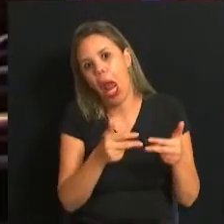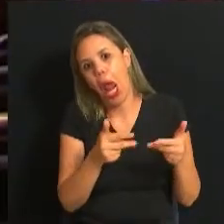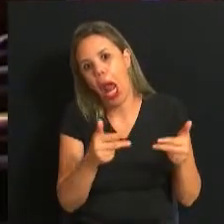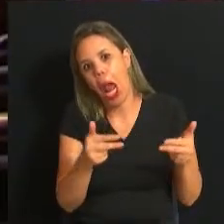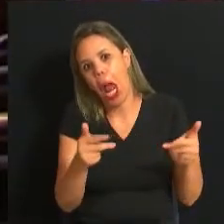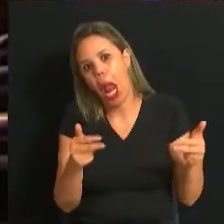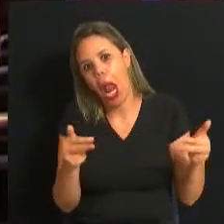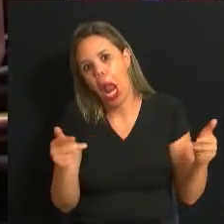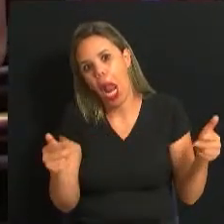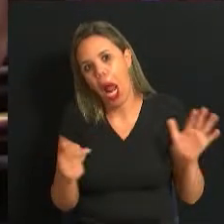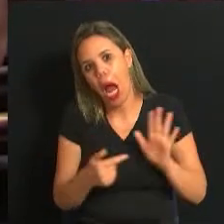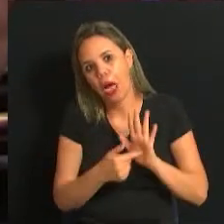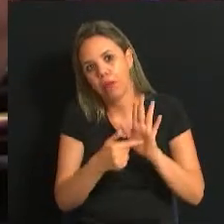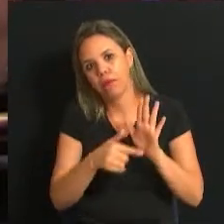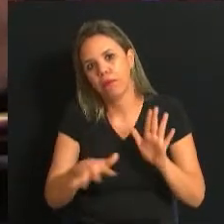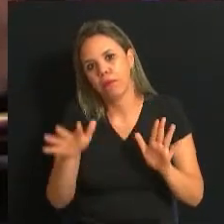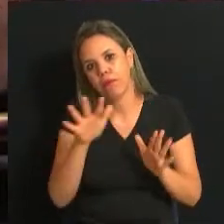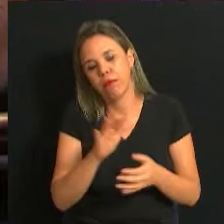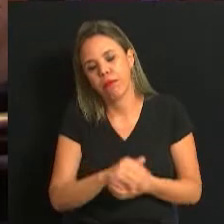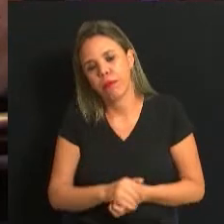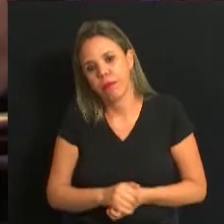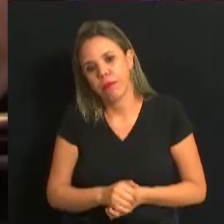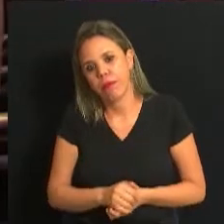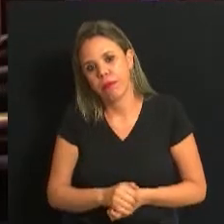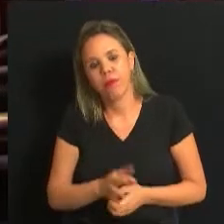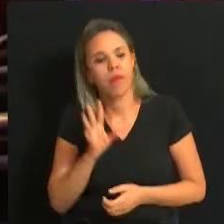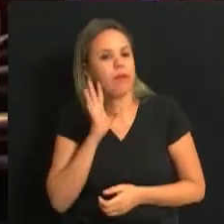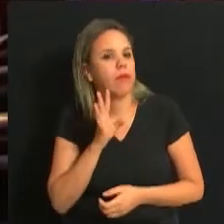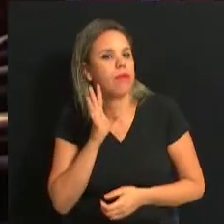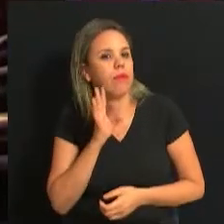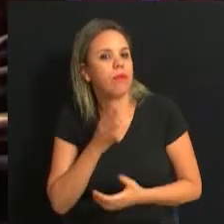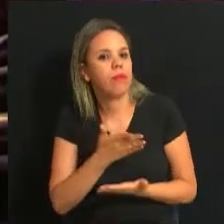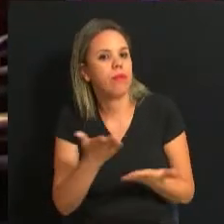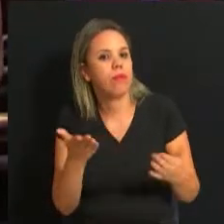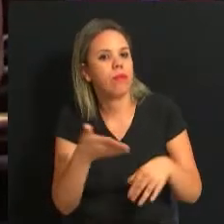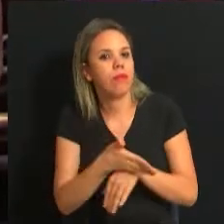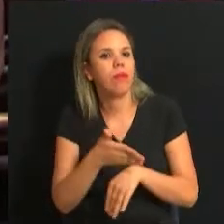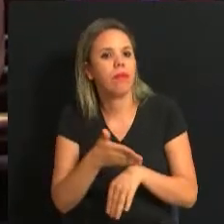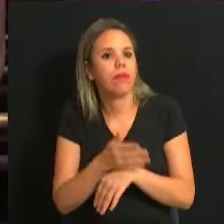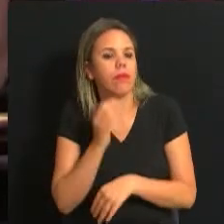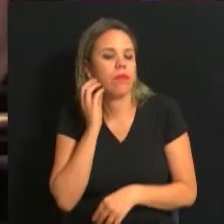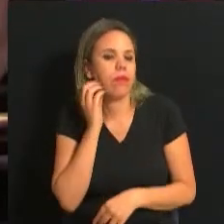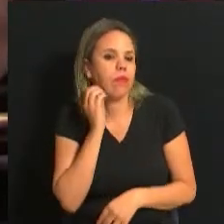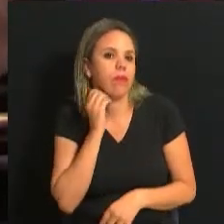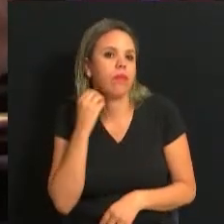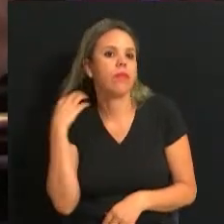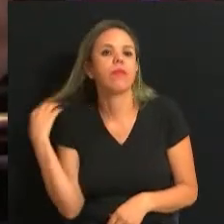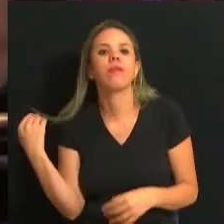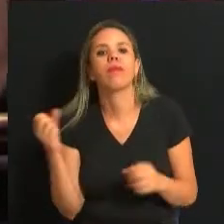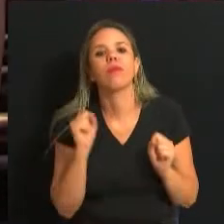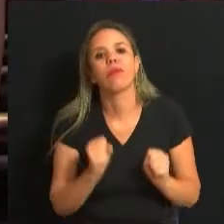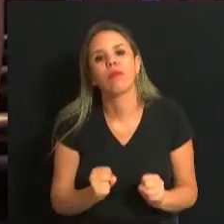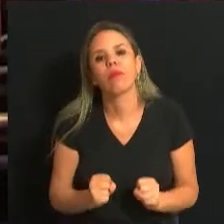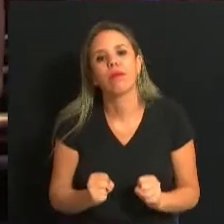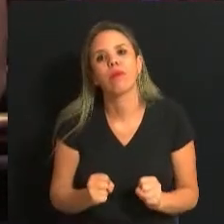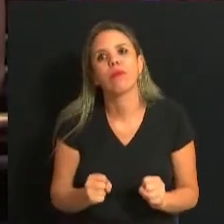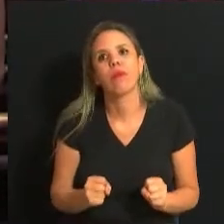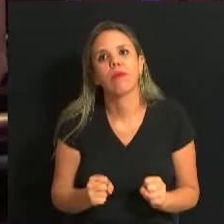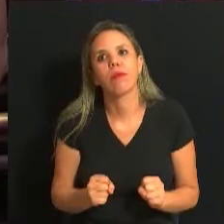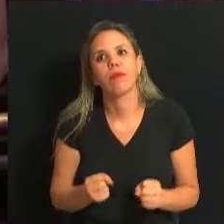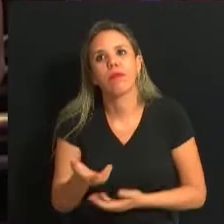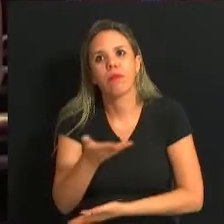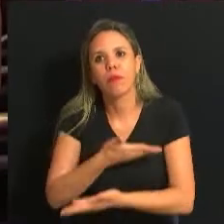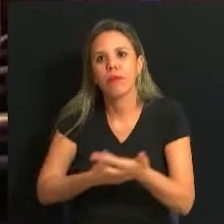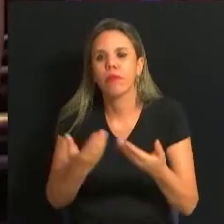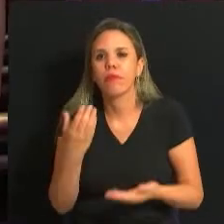de apresentações. Então, seria muito bacana que vocês participassem e pudessem também compartilhar